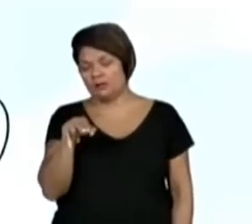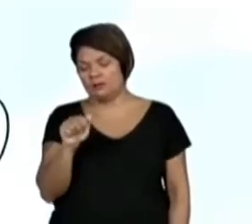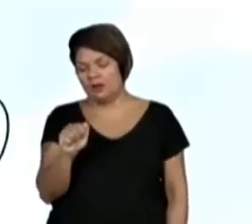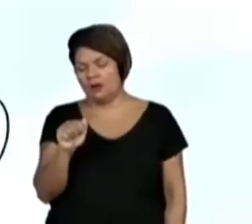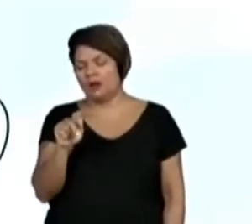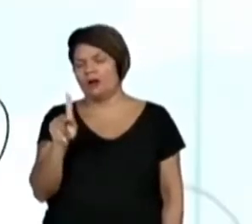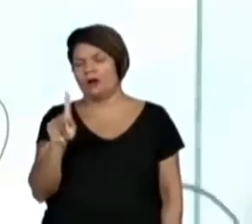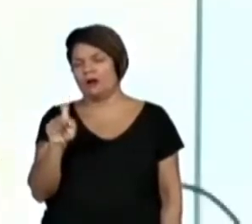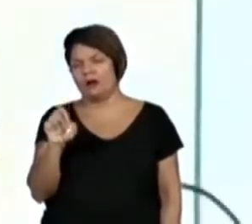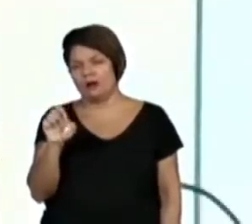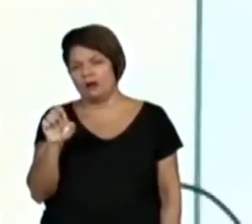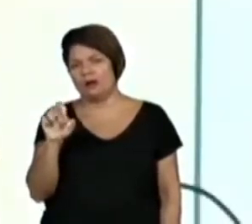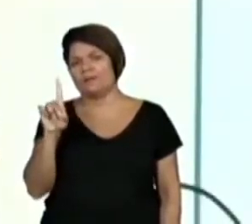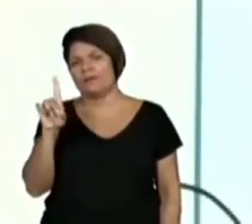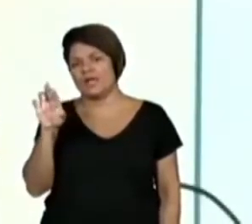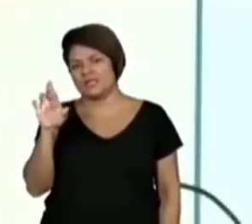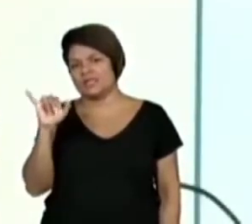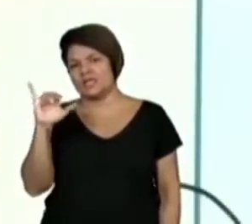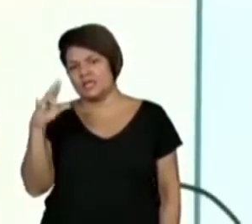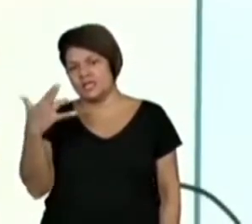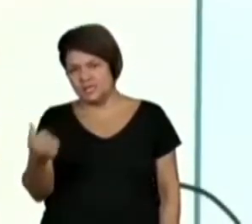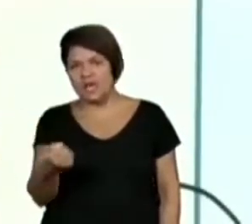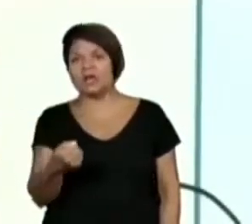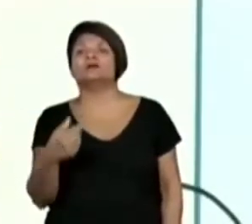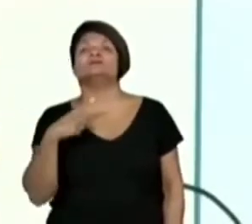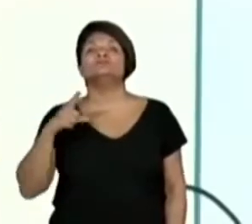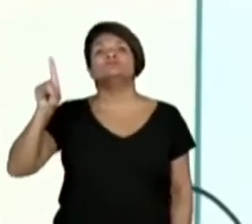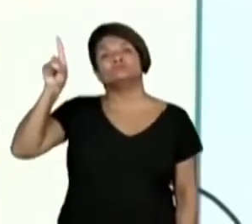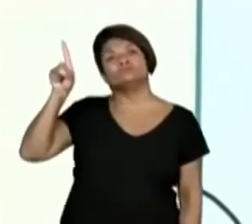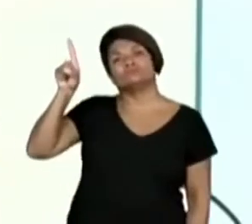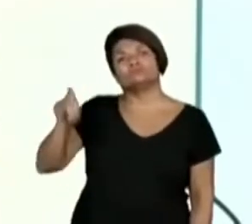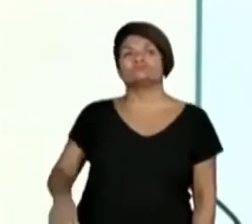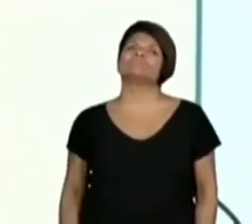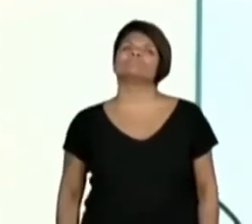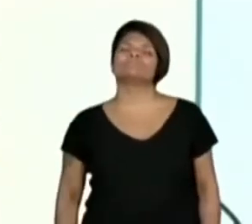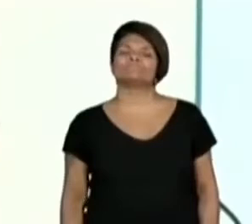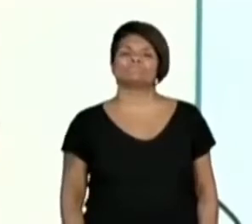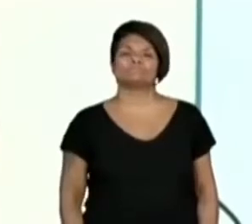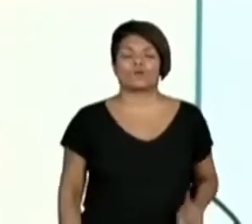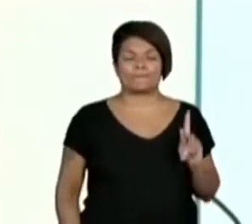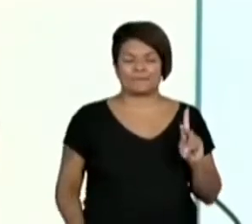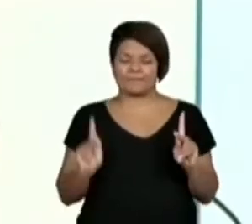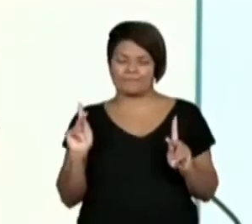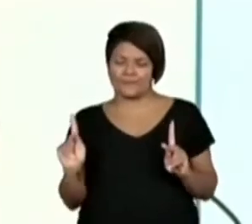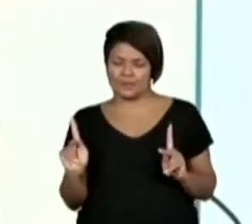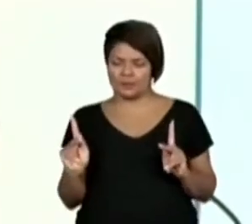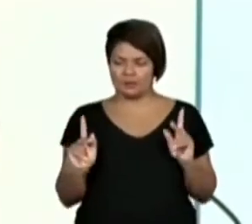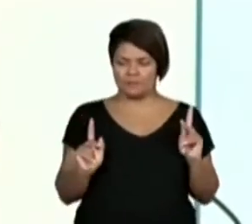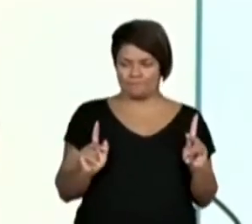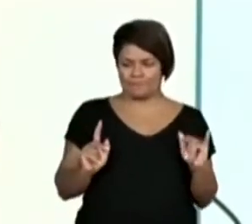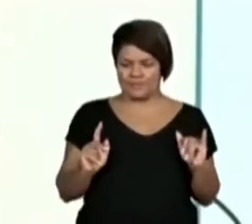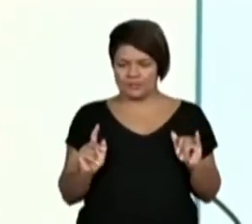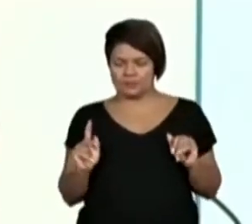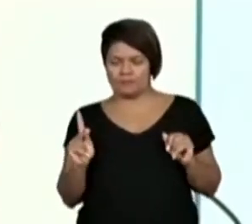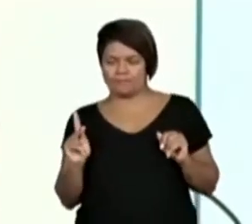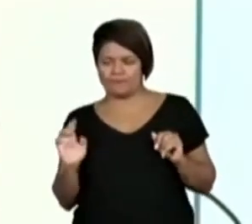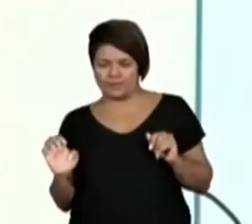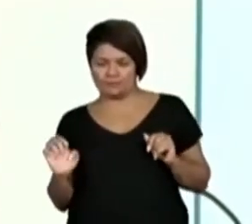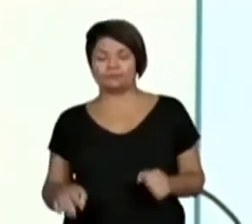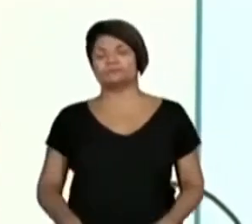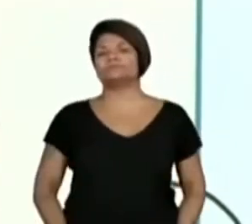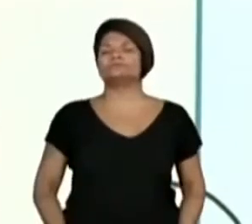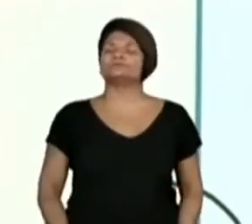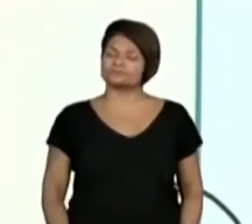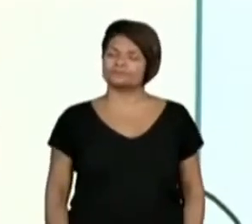Porque também era outra palavra com a letra P. Isso, pisei, né? Fácil. Muito. É